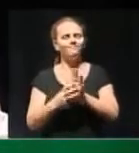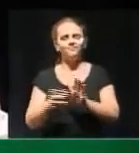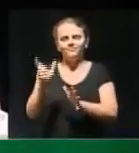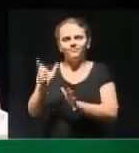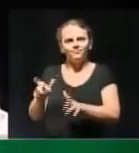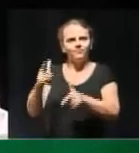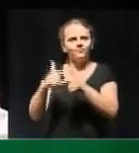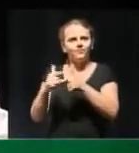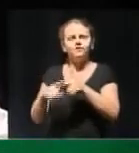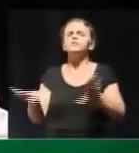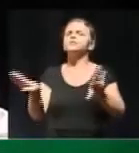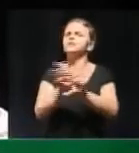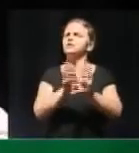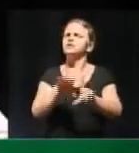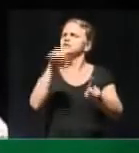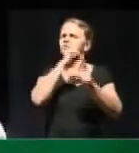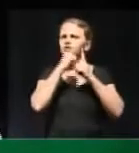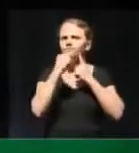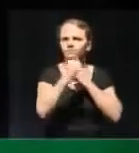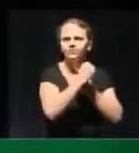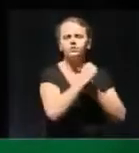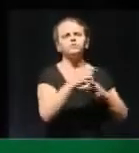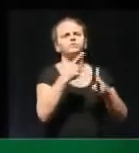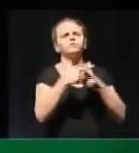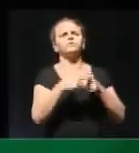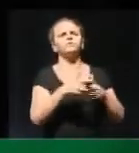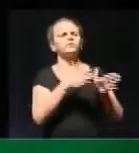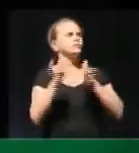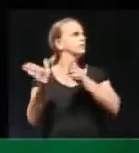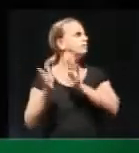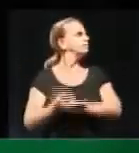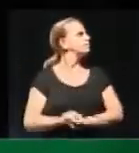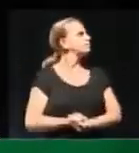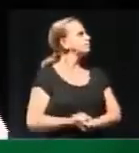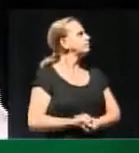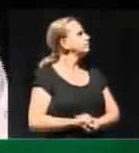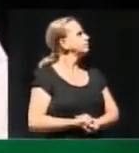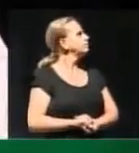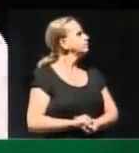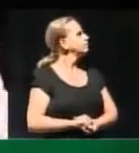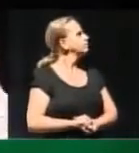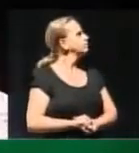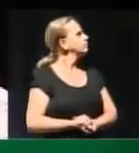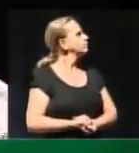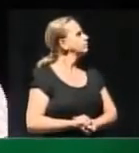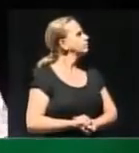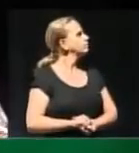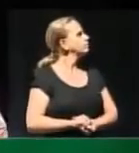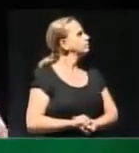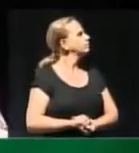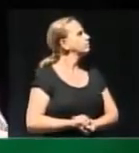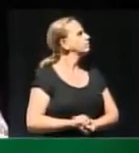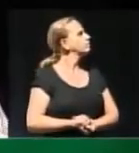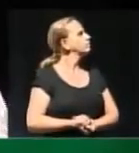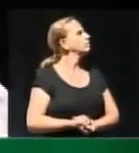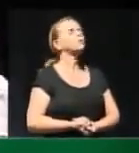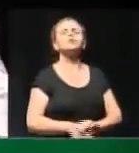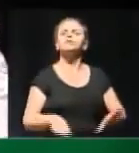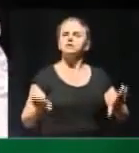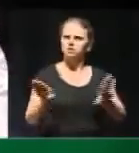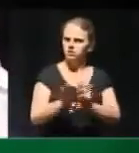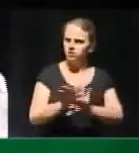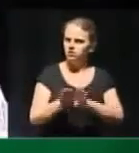mas também coletivo. O próximo, por favor. E aí eu acho que vale a pena lembrar, para aqueles